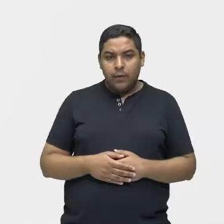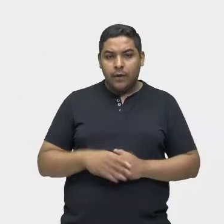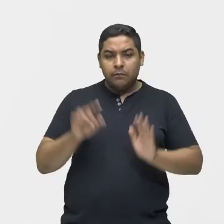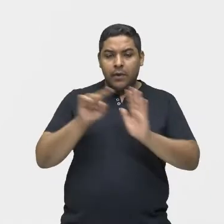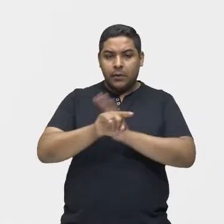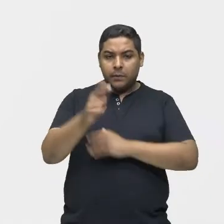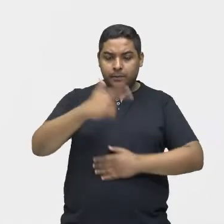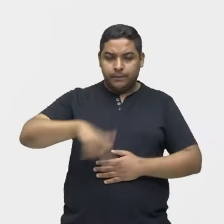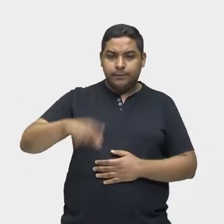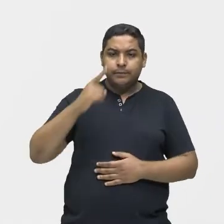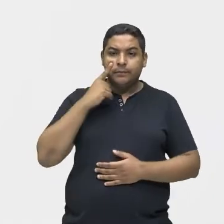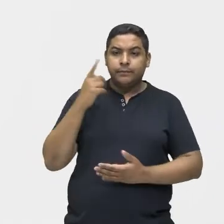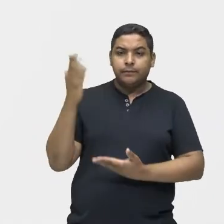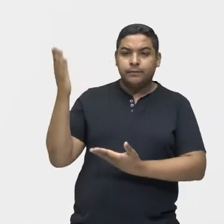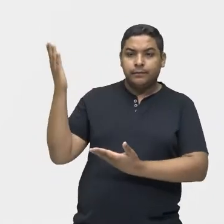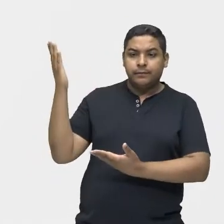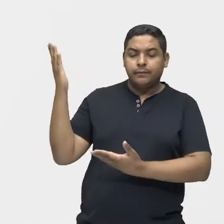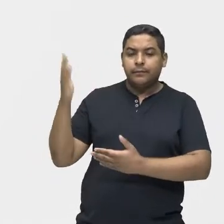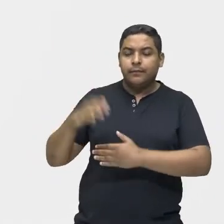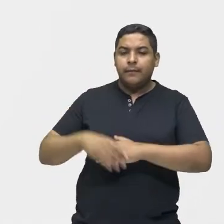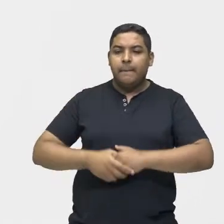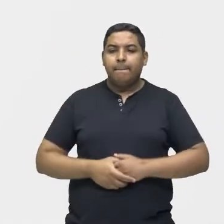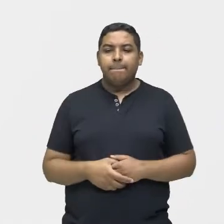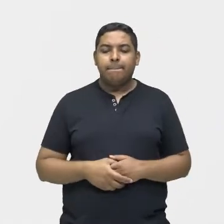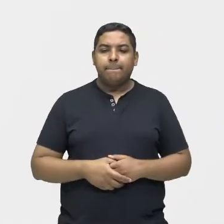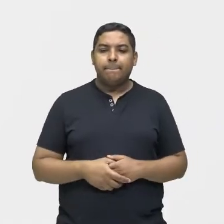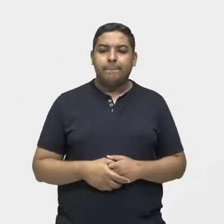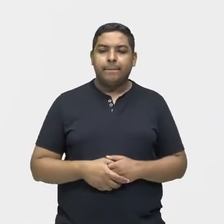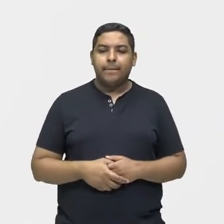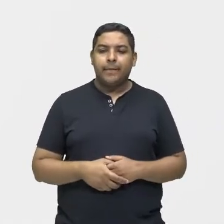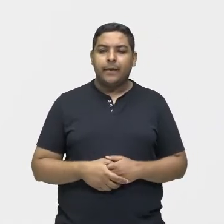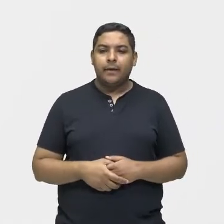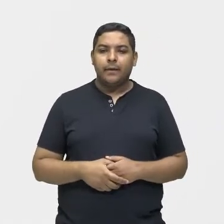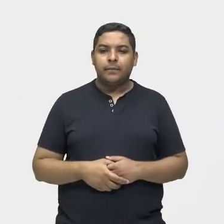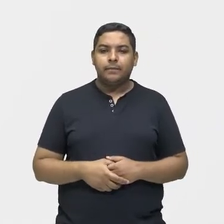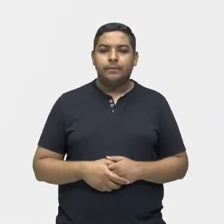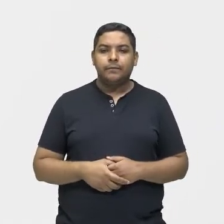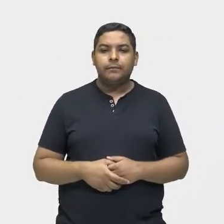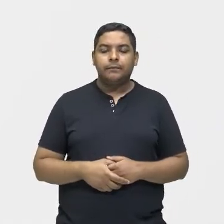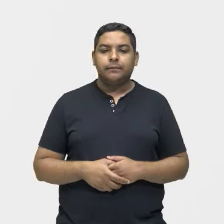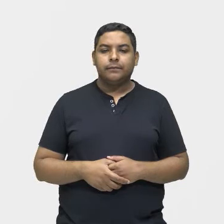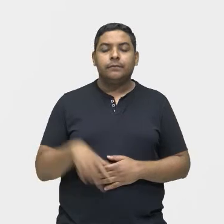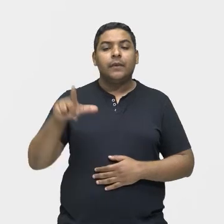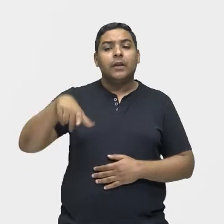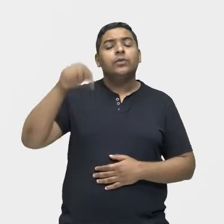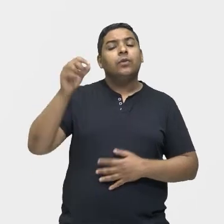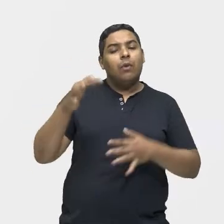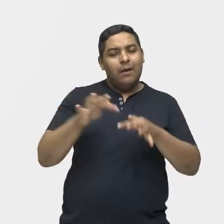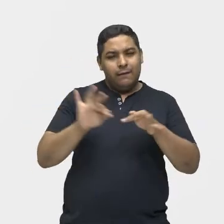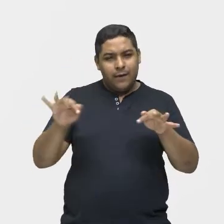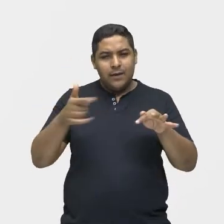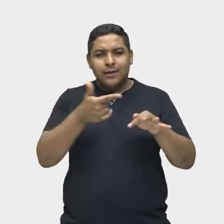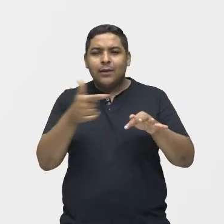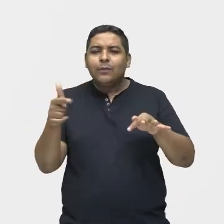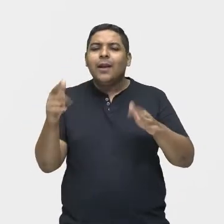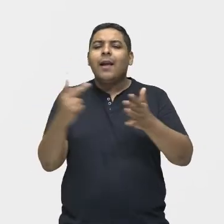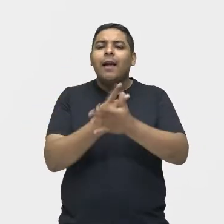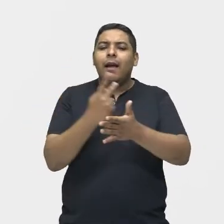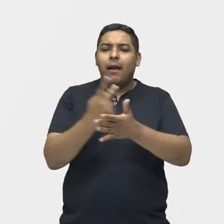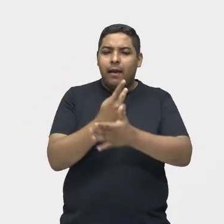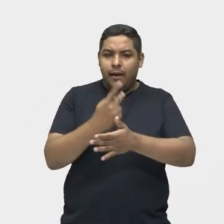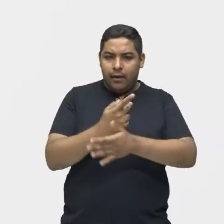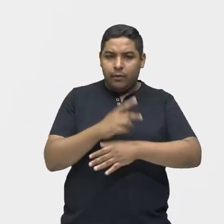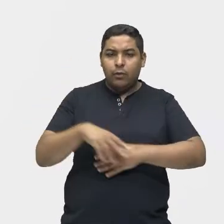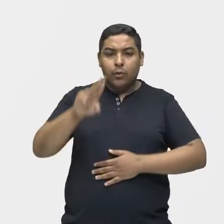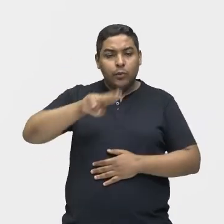novamente? Então, nessa questão, nós temos o seguinte: destaque a frase que não apresenta erro quanto ao uso do futuro com